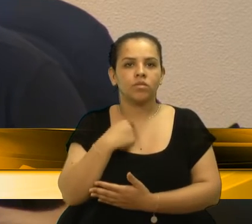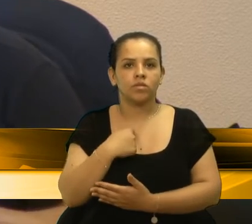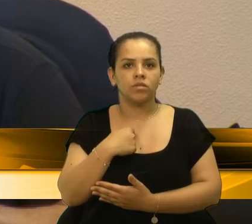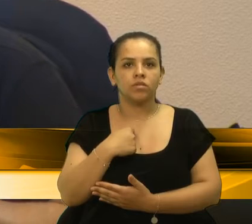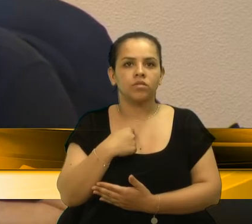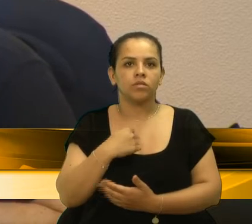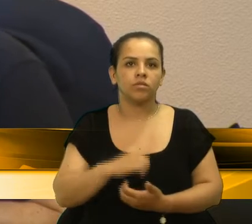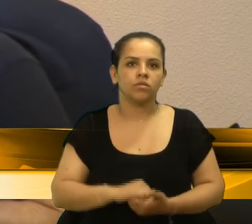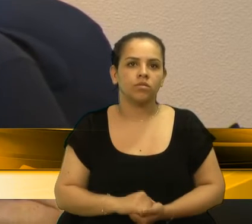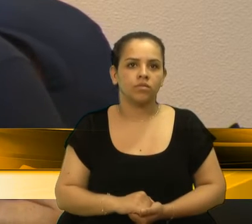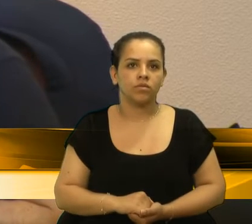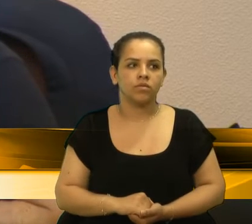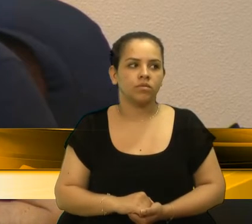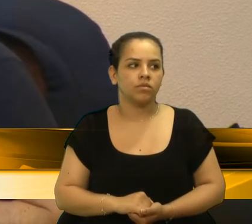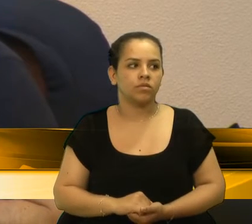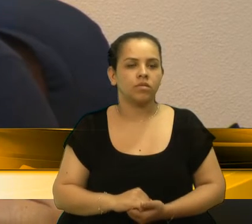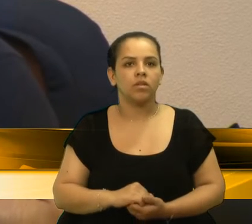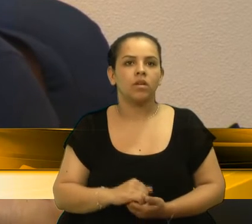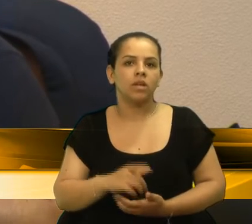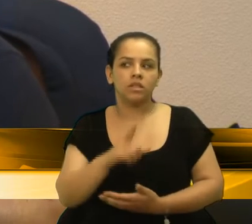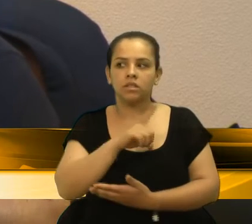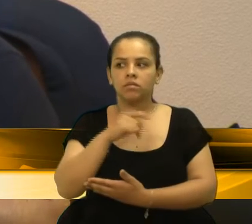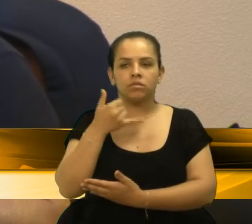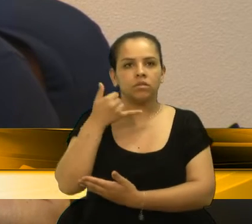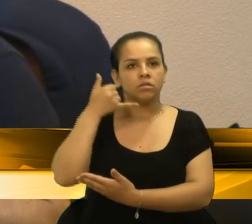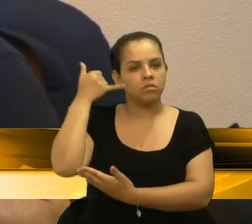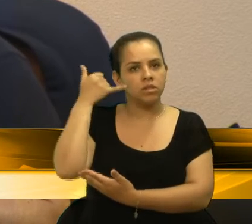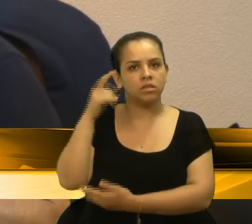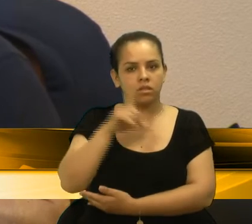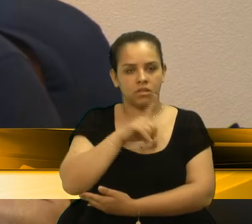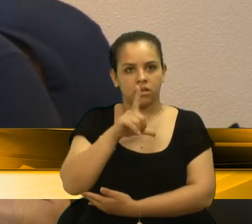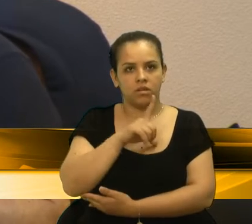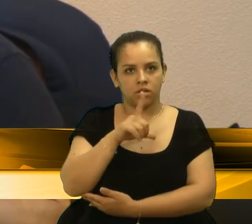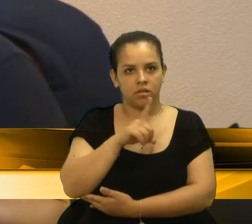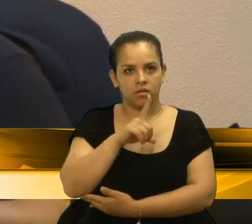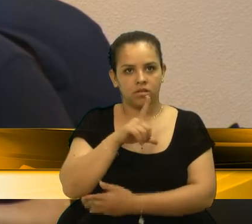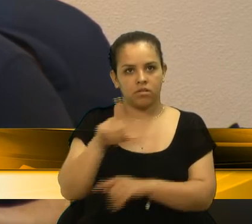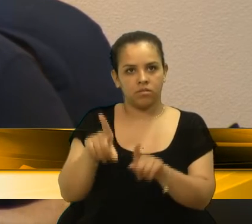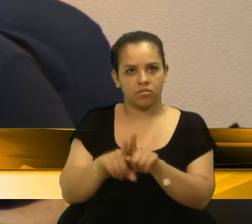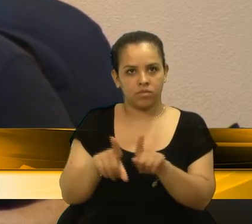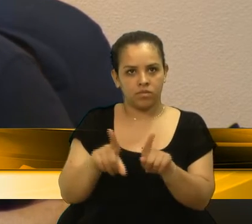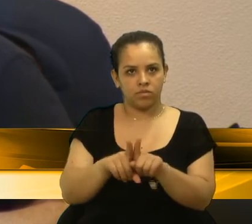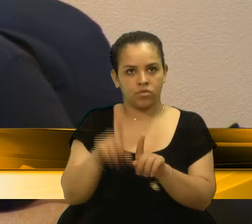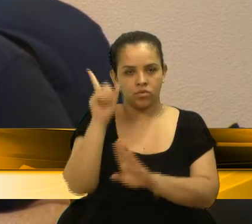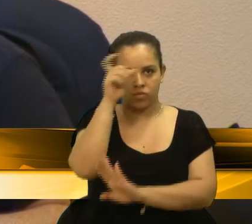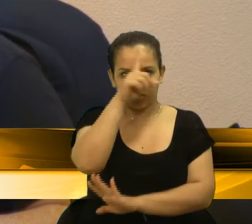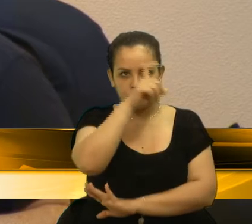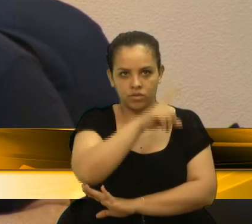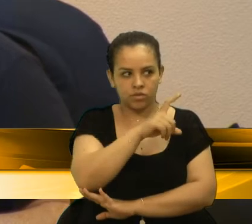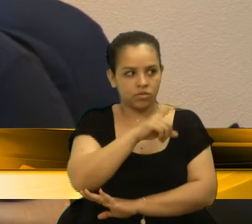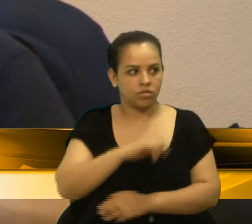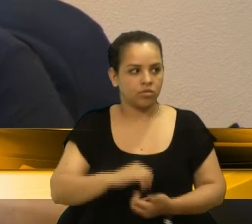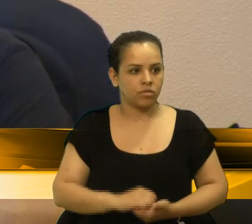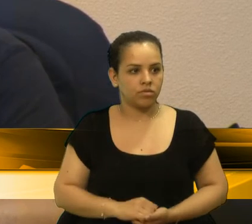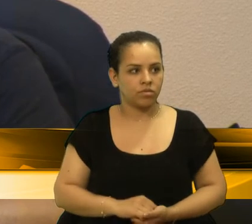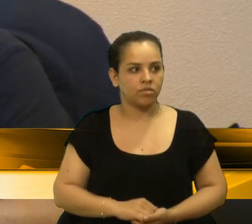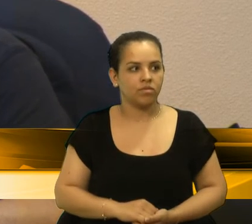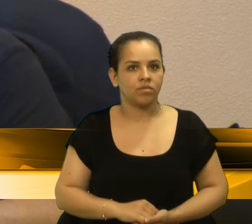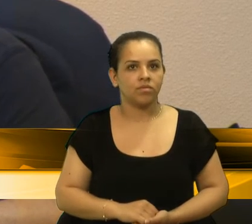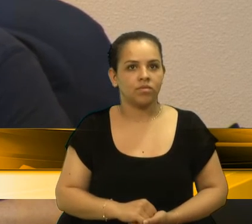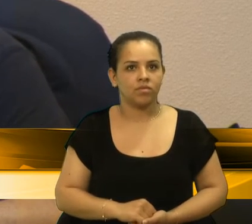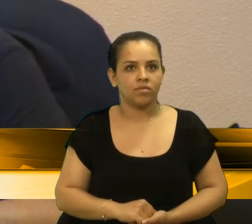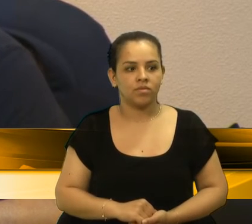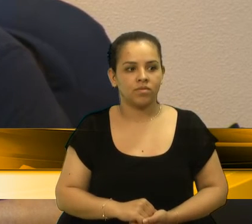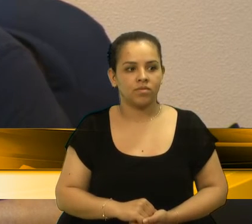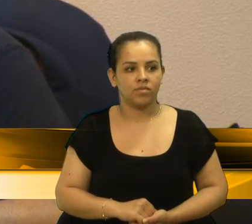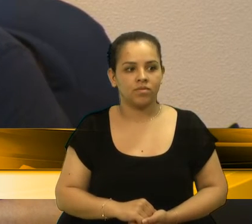fato ocorrido? Frei Jaime, quando a gente tem em mente uma causa, eu sempre tento trabalhar que as dificuldades para mim se transformem em oportunidades. Meu foco é sempre